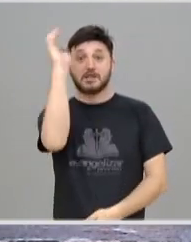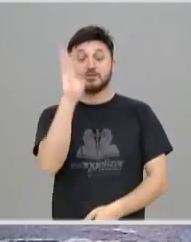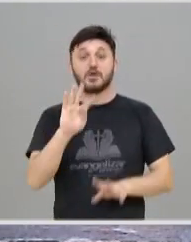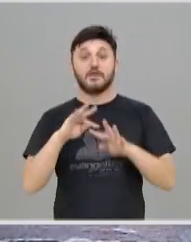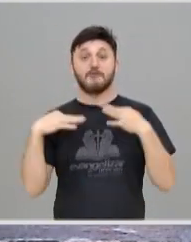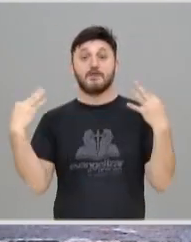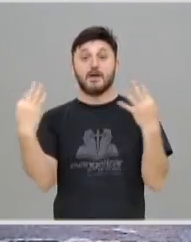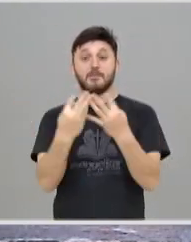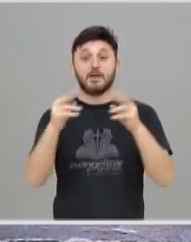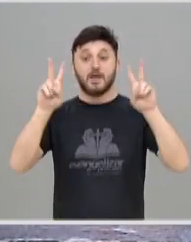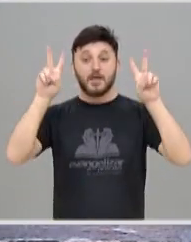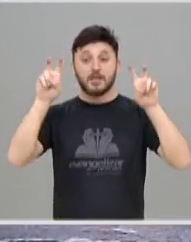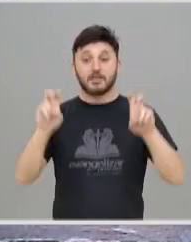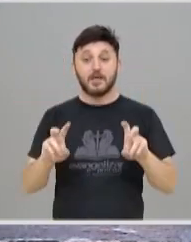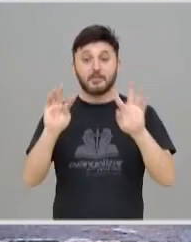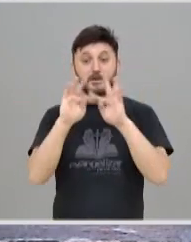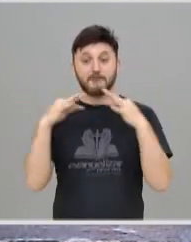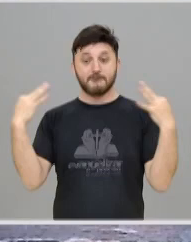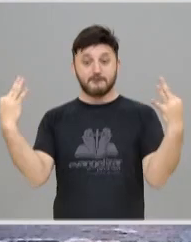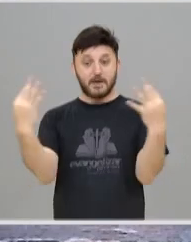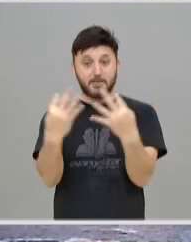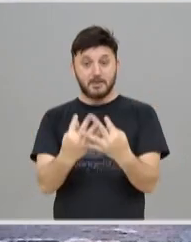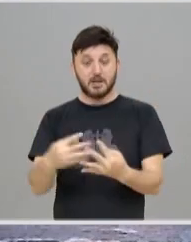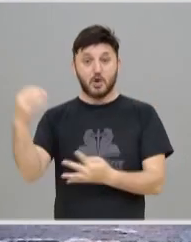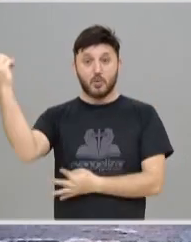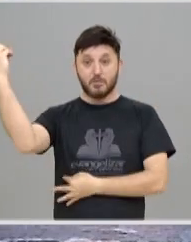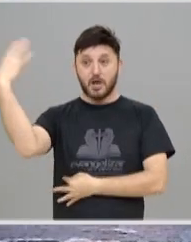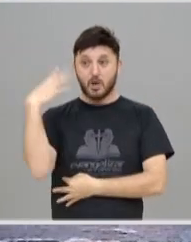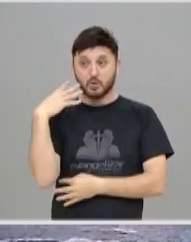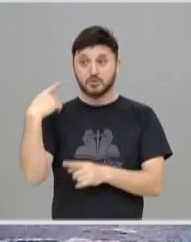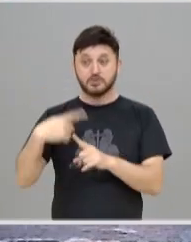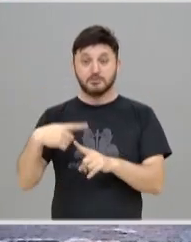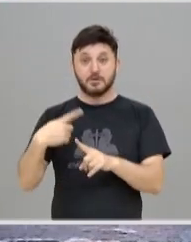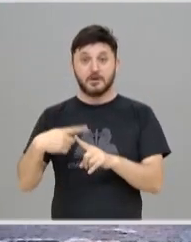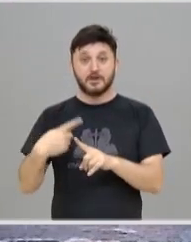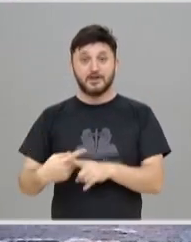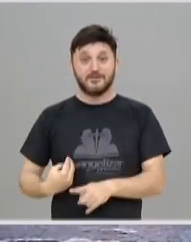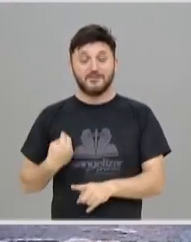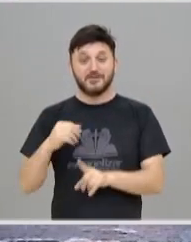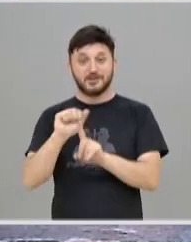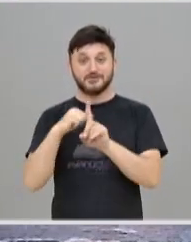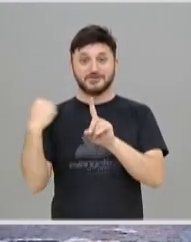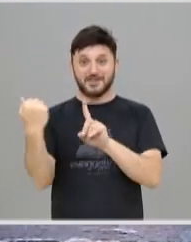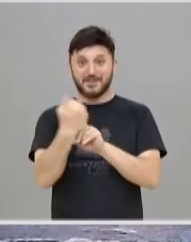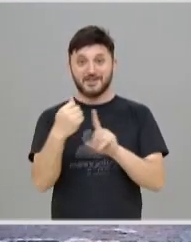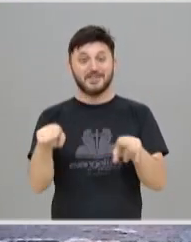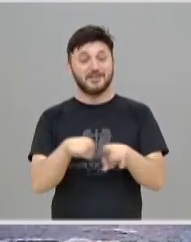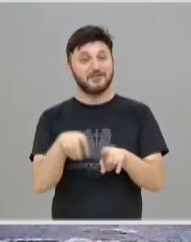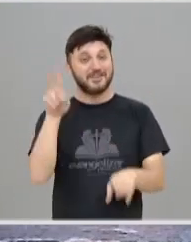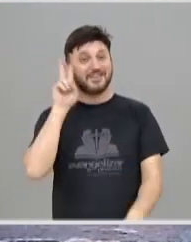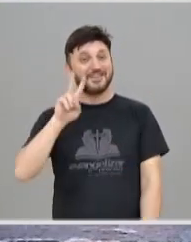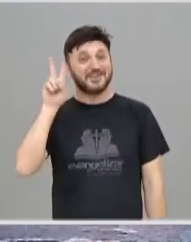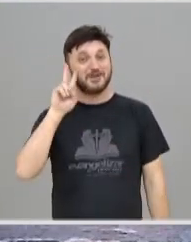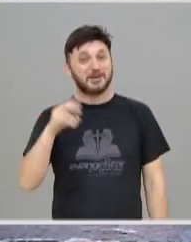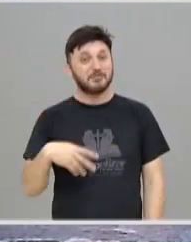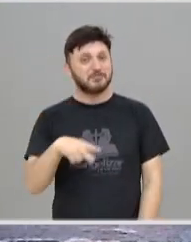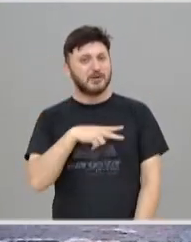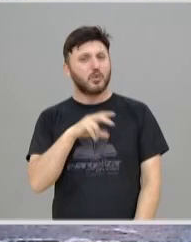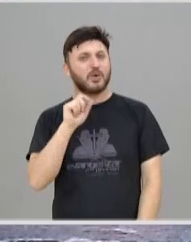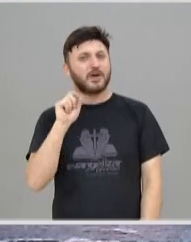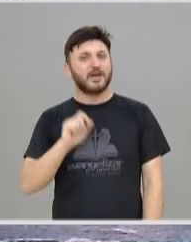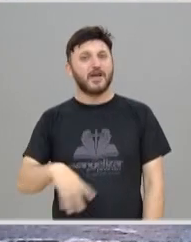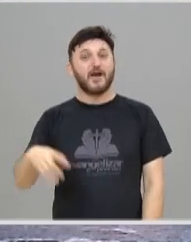Família, com o tema Família, uma luz para a vida em sociedade. E recordamos particularmente a